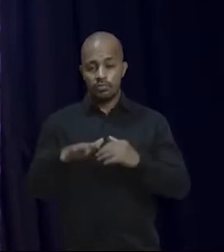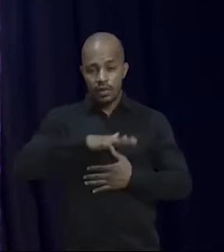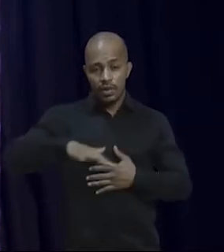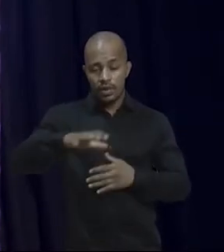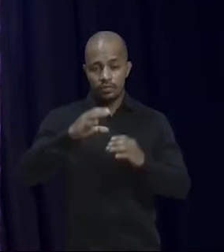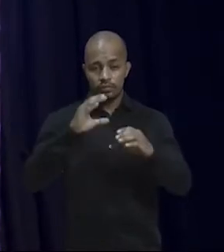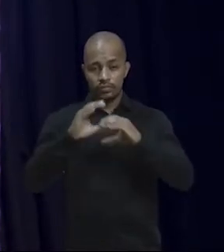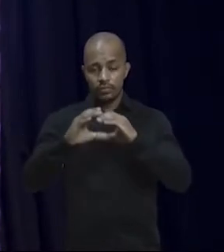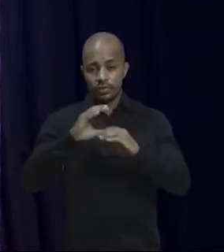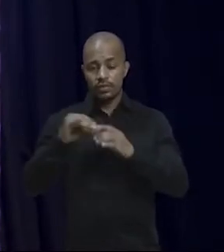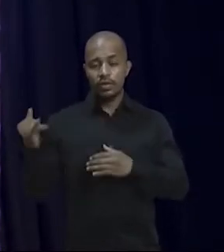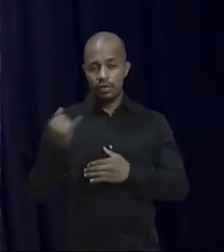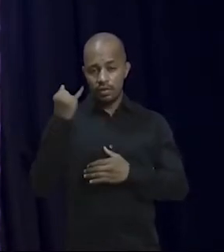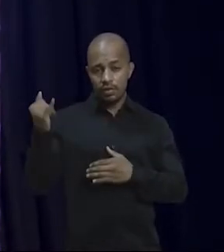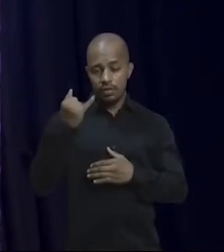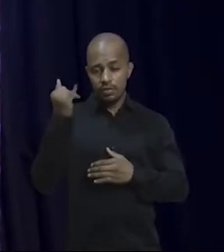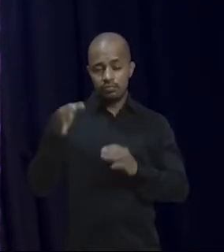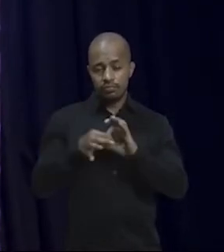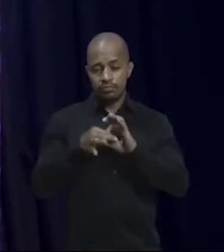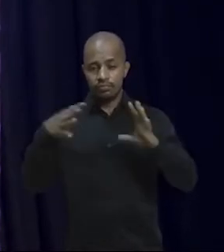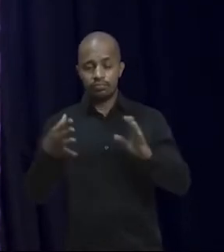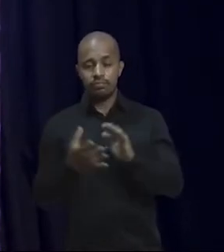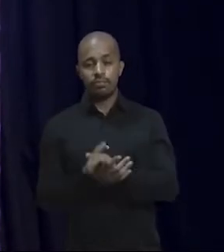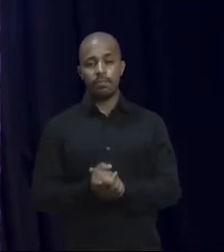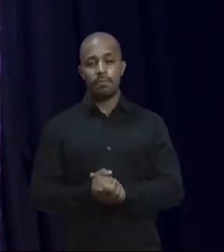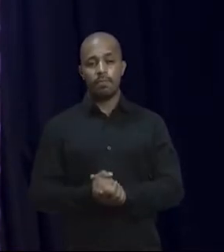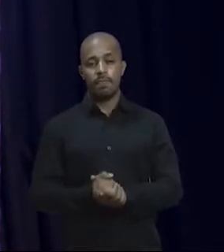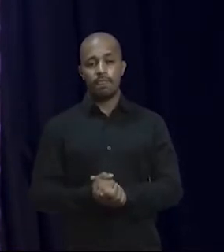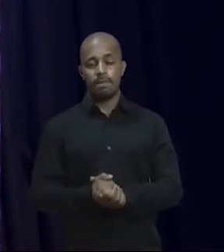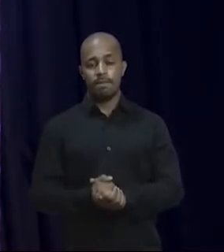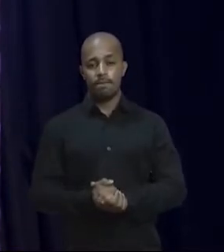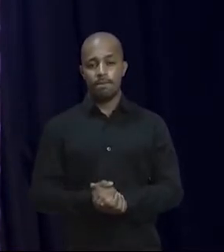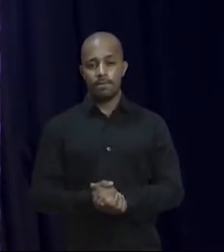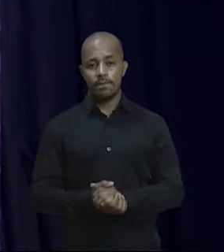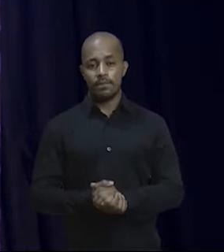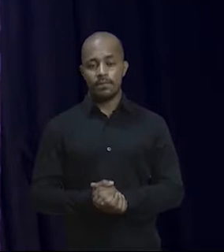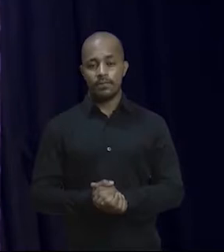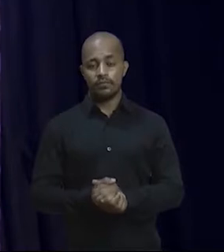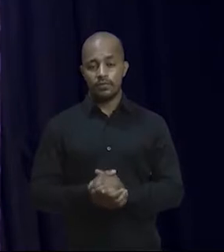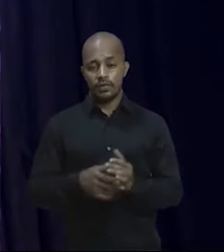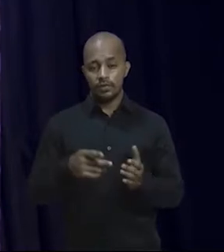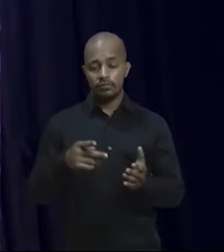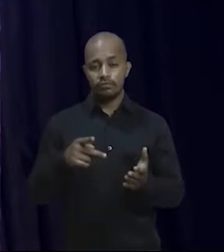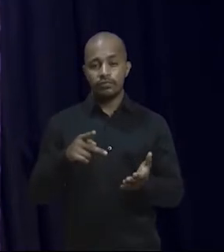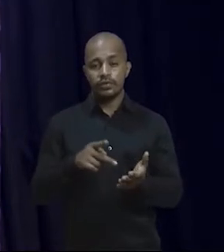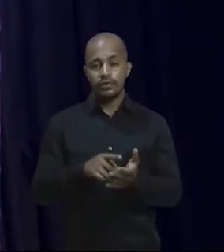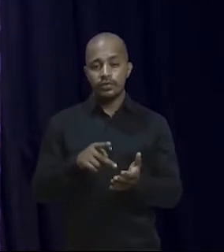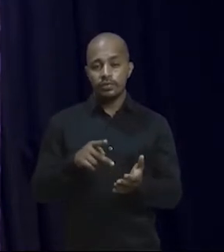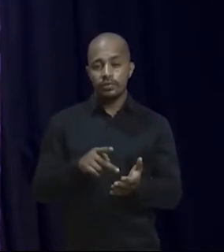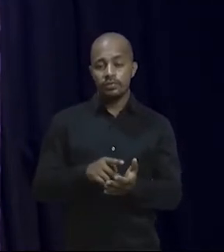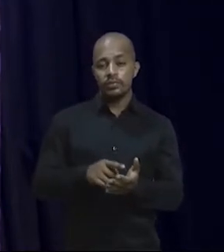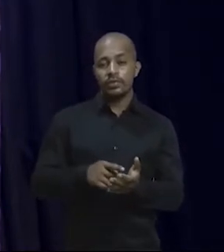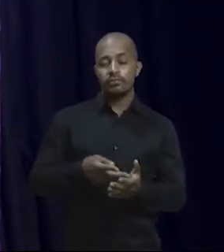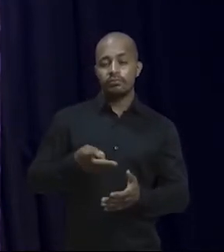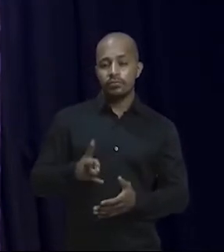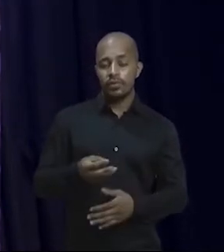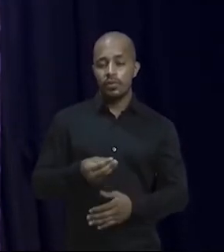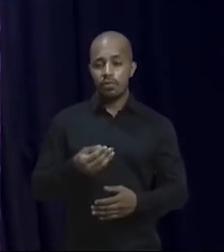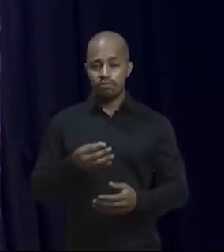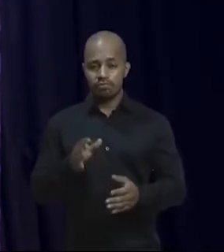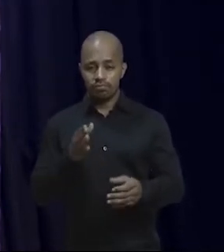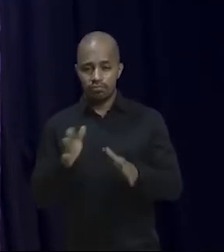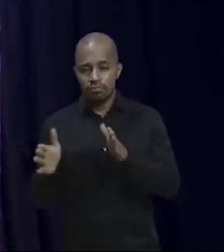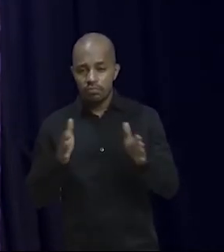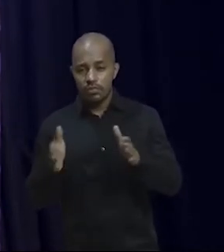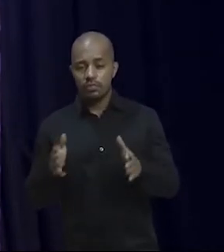fundamental da democracia e se reafirma como tal num momento tão difícil